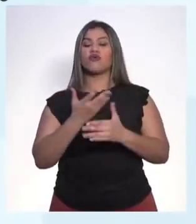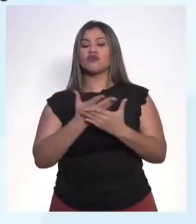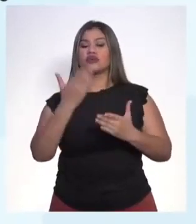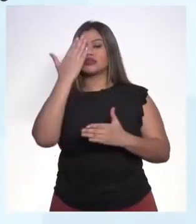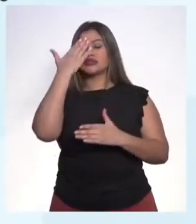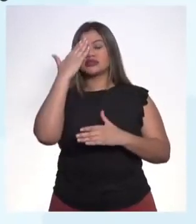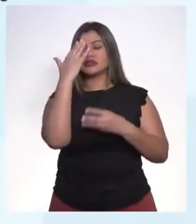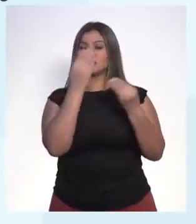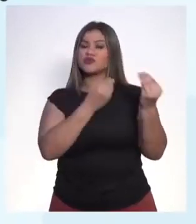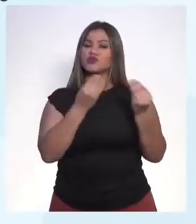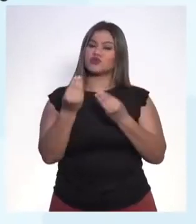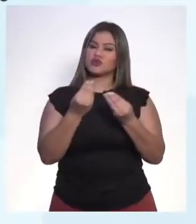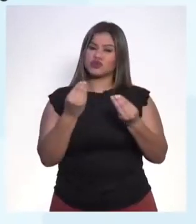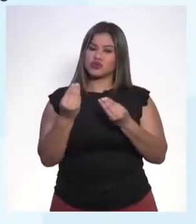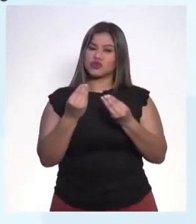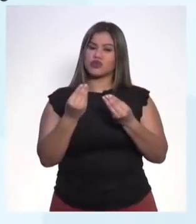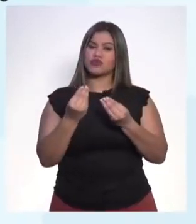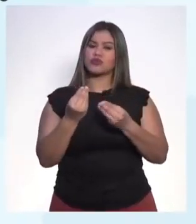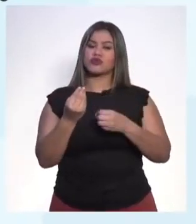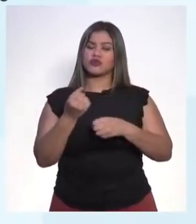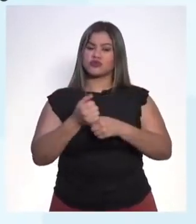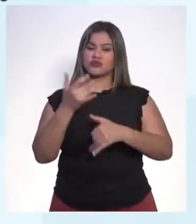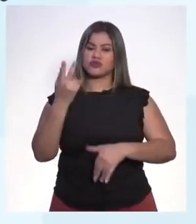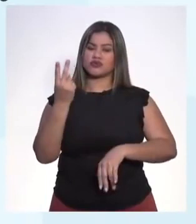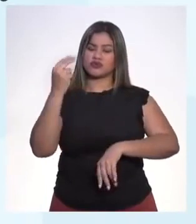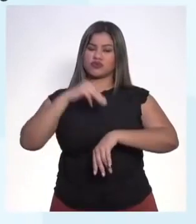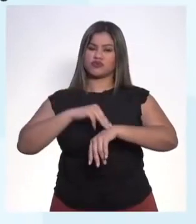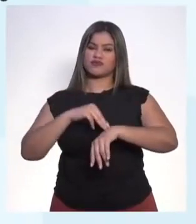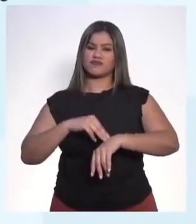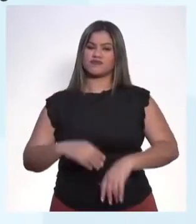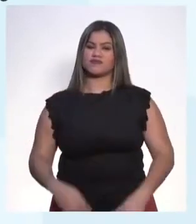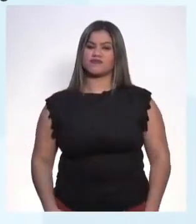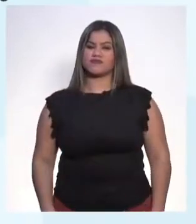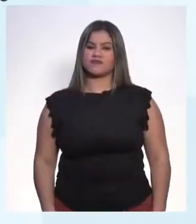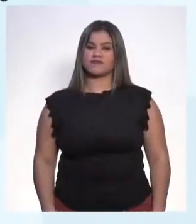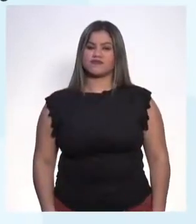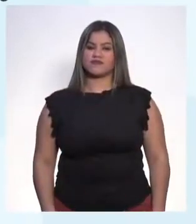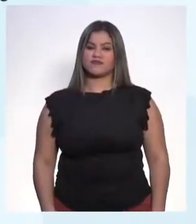então, captar aí de informação? Coloca aqui para mim, 2 minutos.